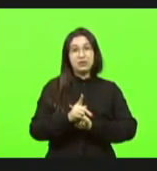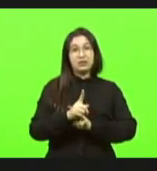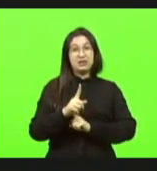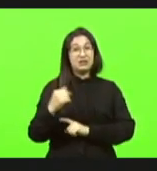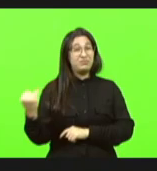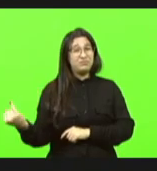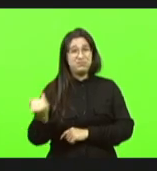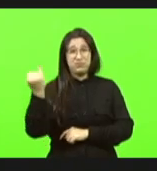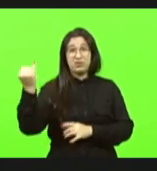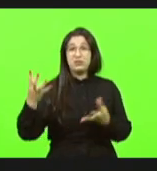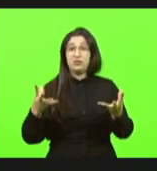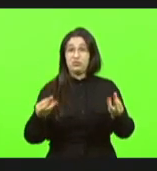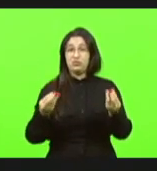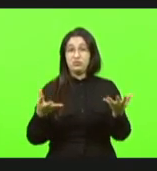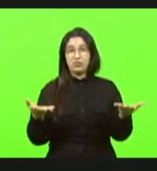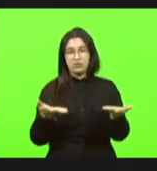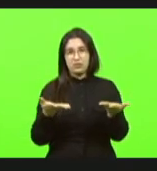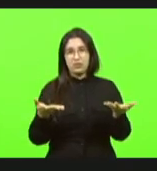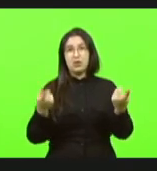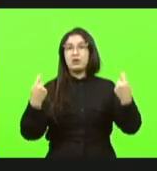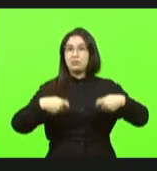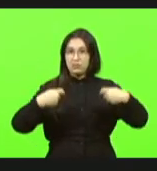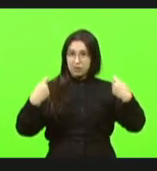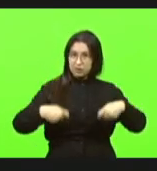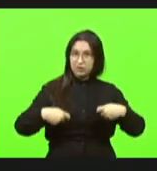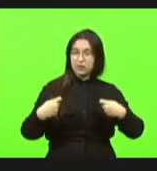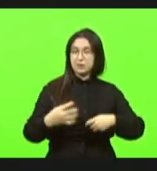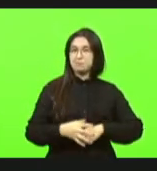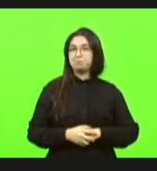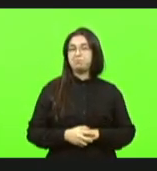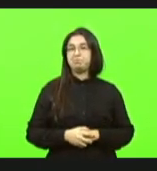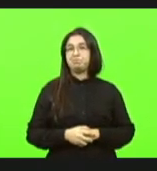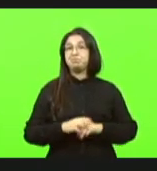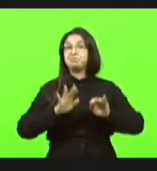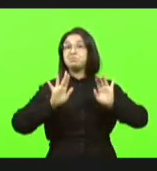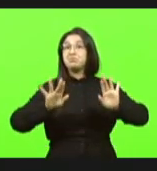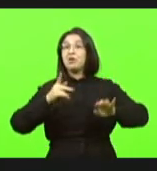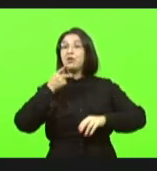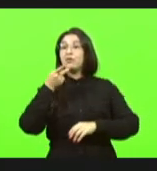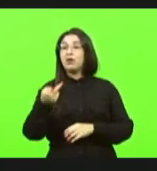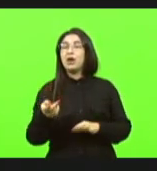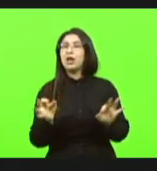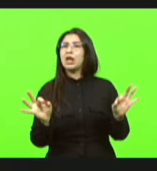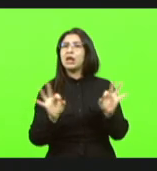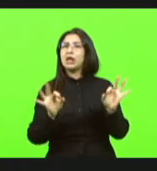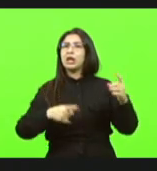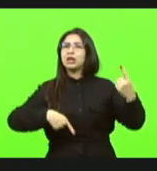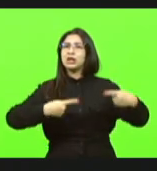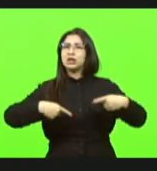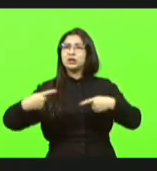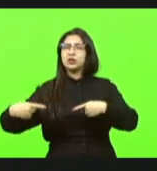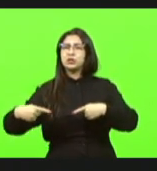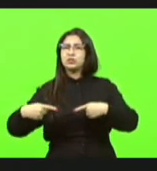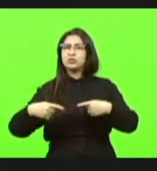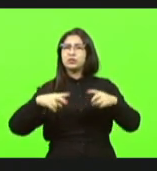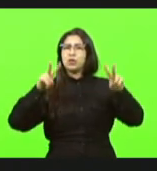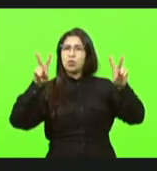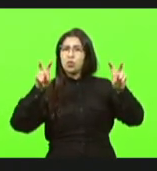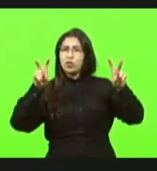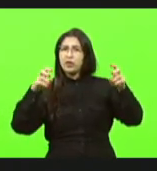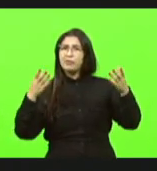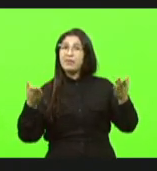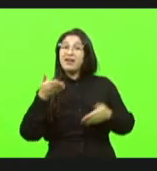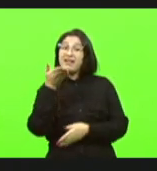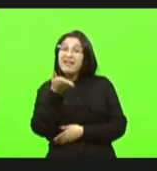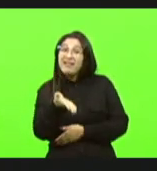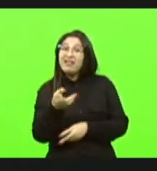nesse momento ela é muito necessário mesmo mas quando eu disse a ele que não houve discussão em torno do assunto era essa